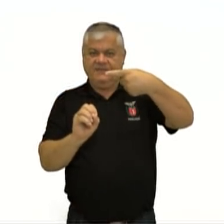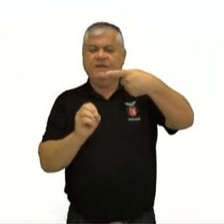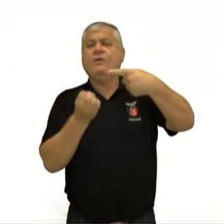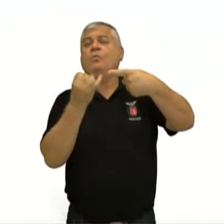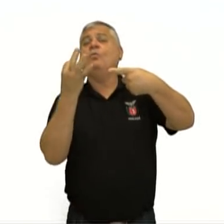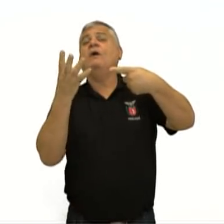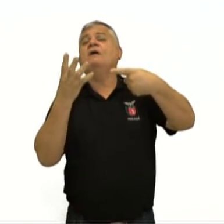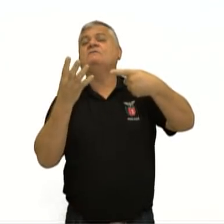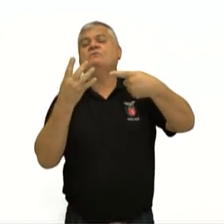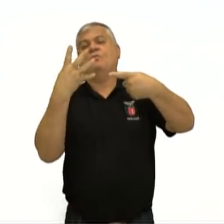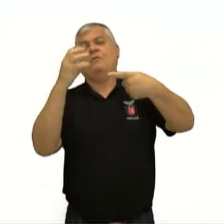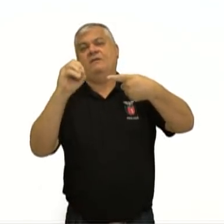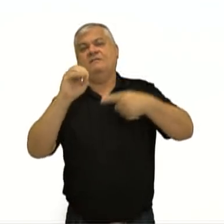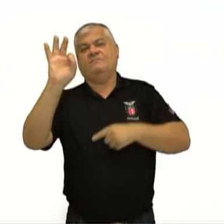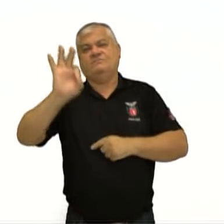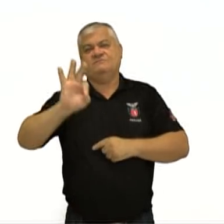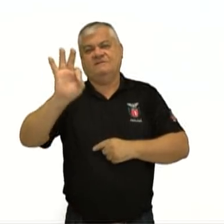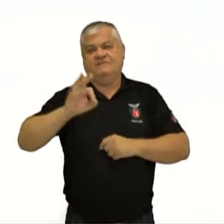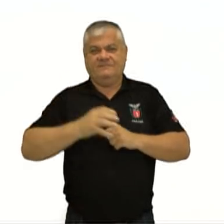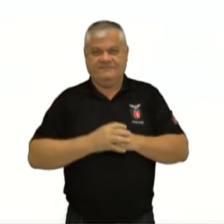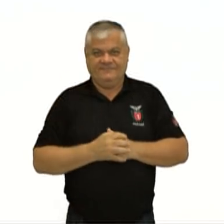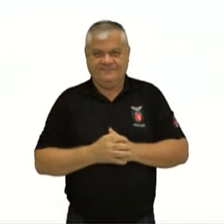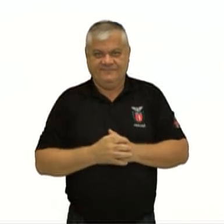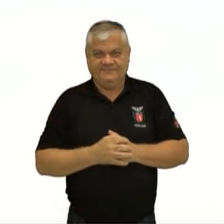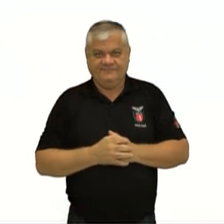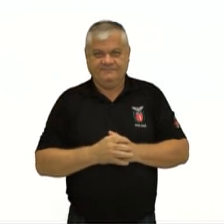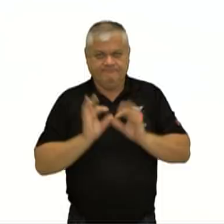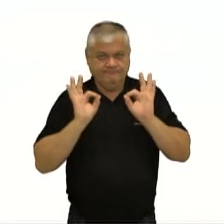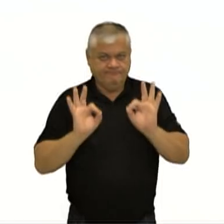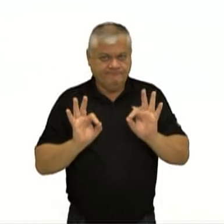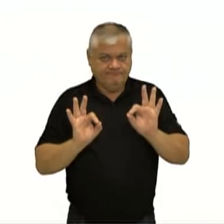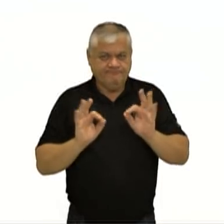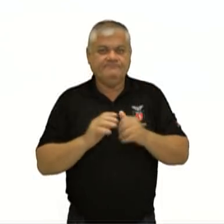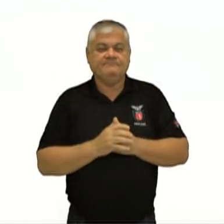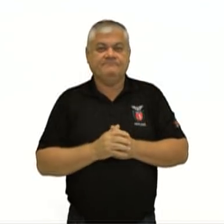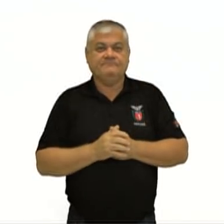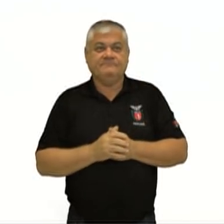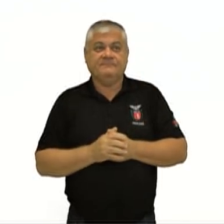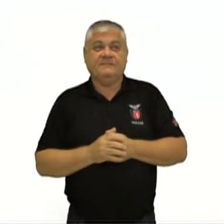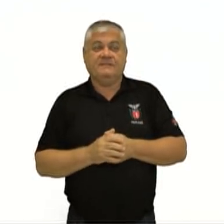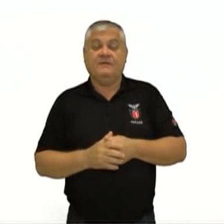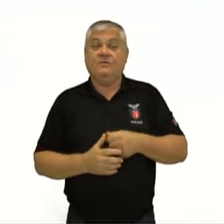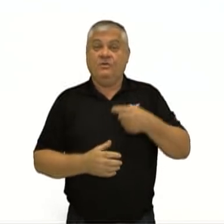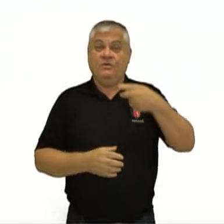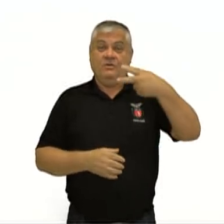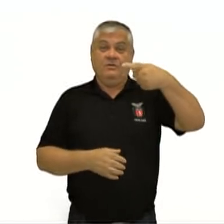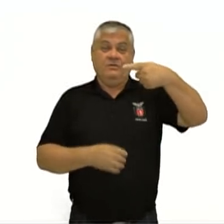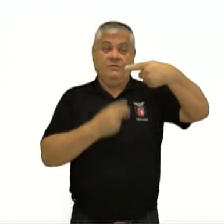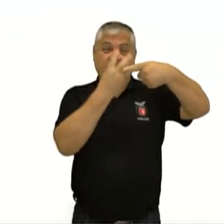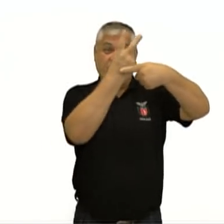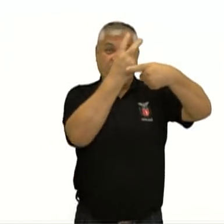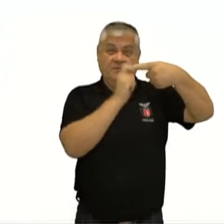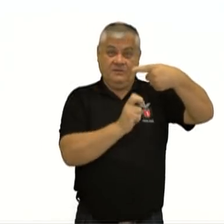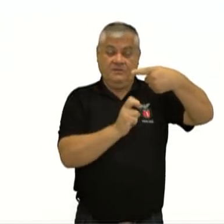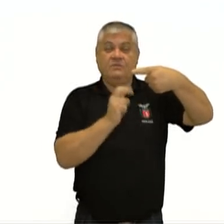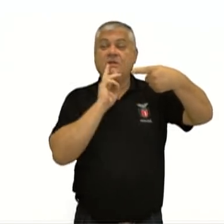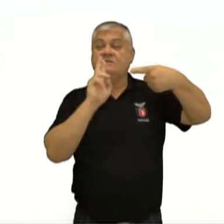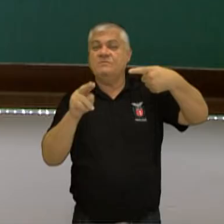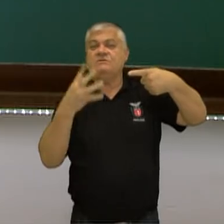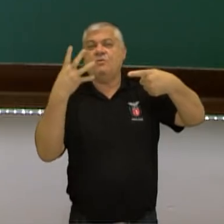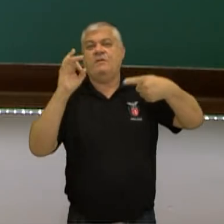100 é quanto? 40%. Tá bom? Então, 2/5 é 40% do total.